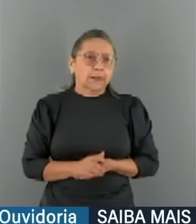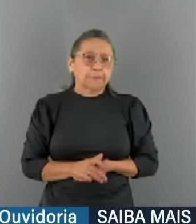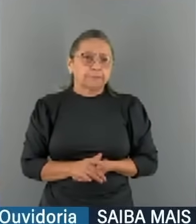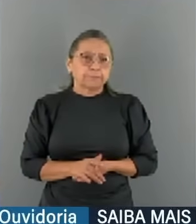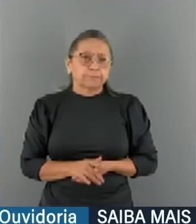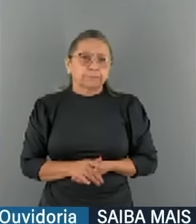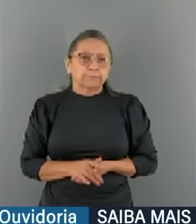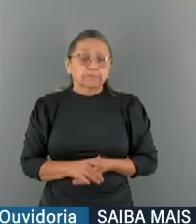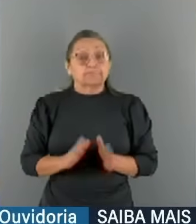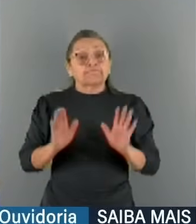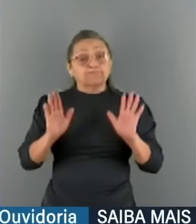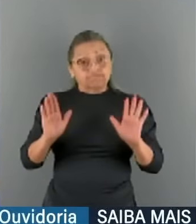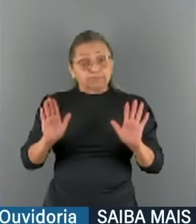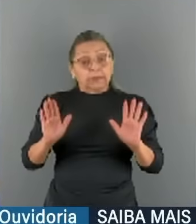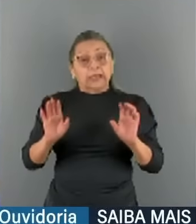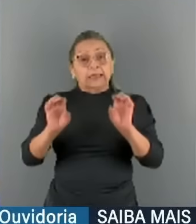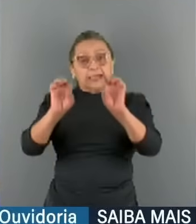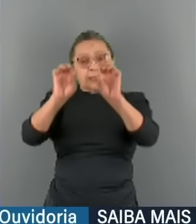Na estrutura